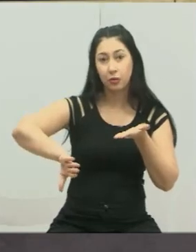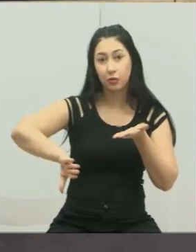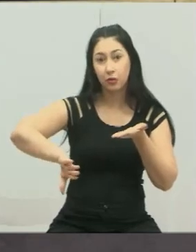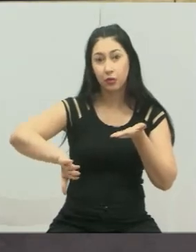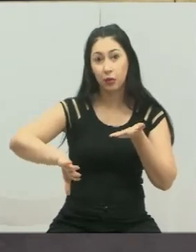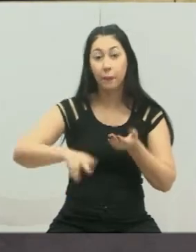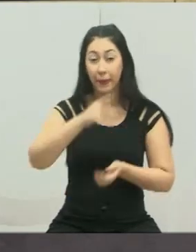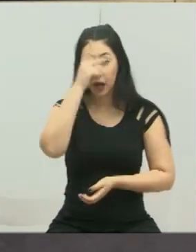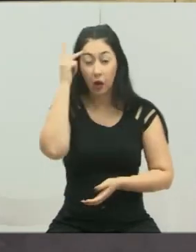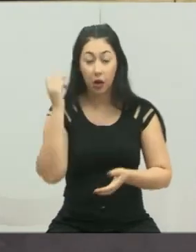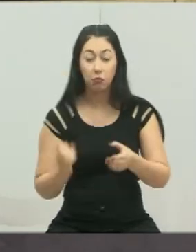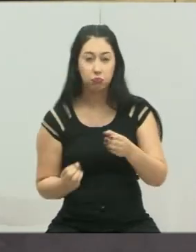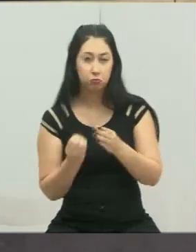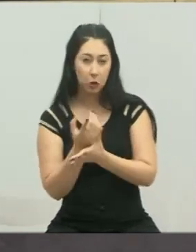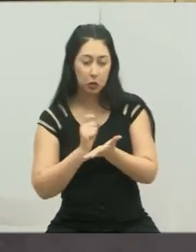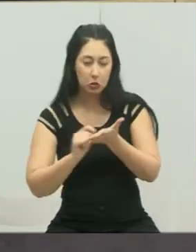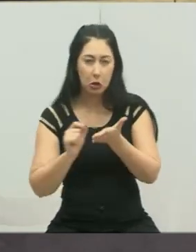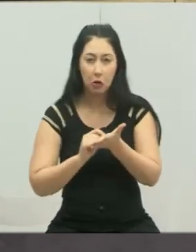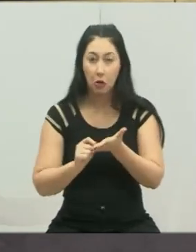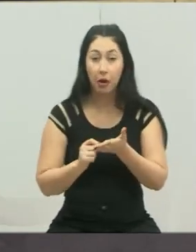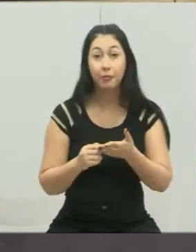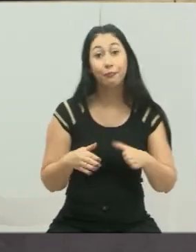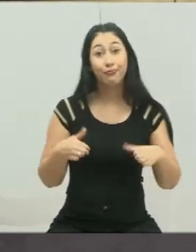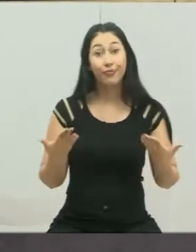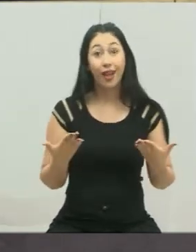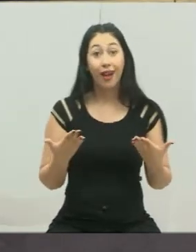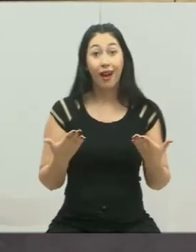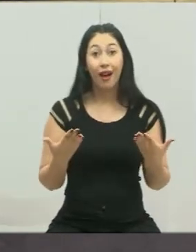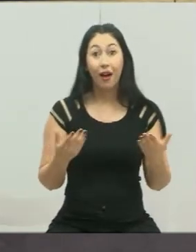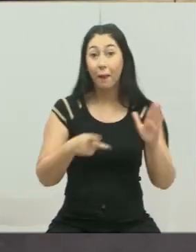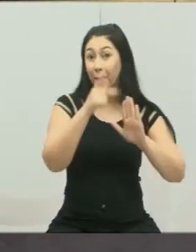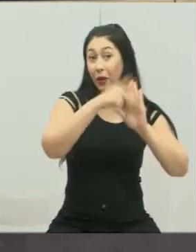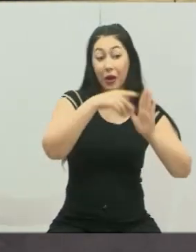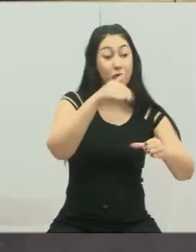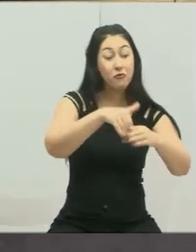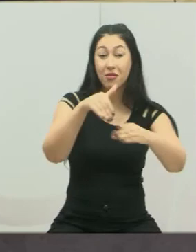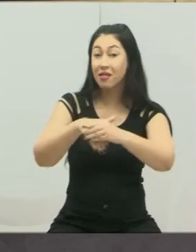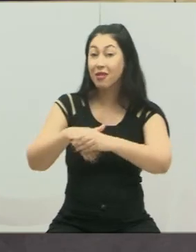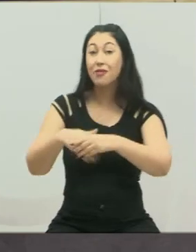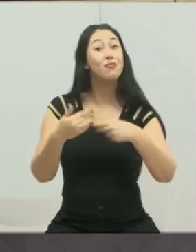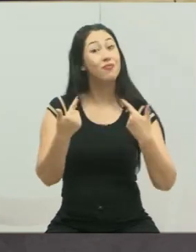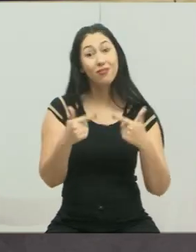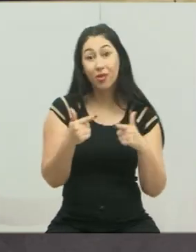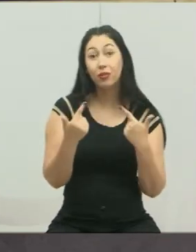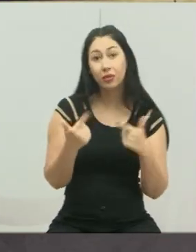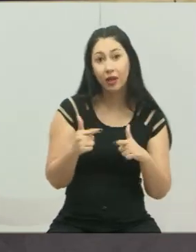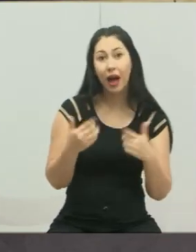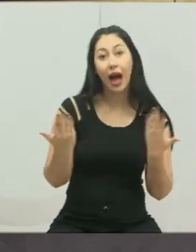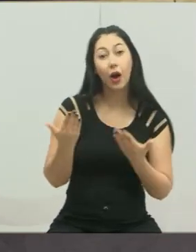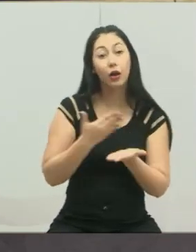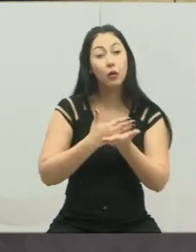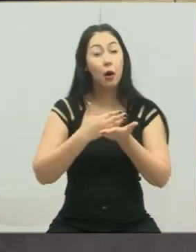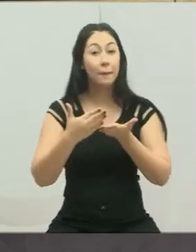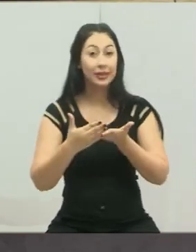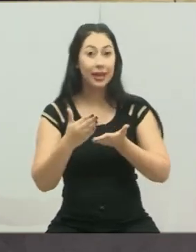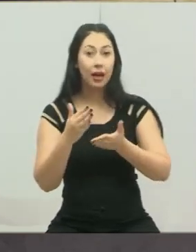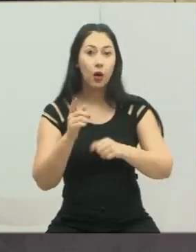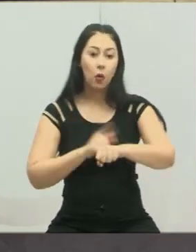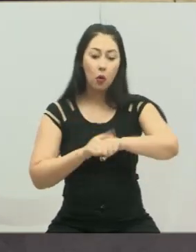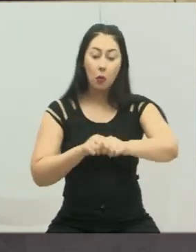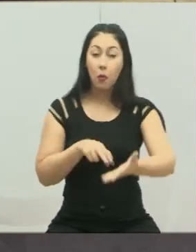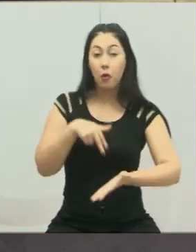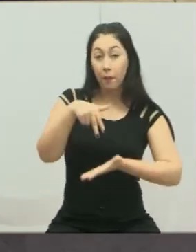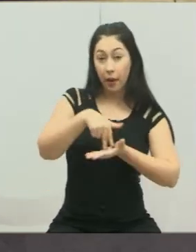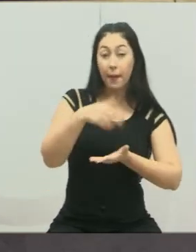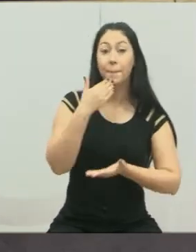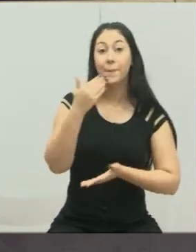autor, então não há mais matéria a ser tratada na ordem do dia. Passaremos ao horário da tribuna.